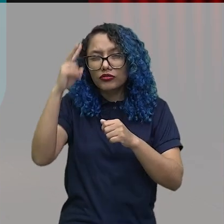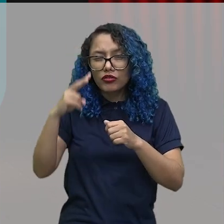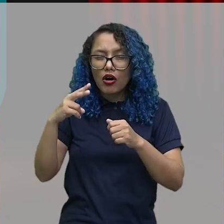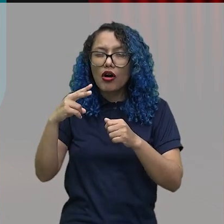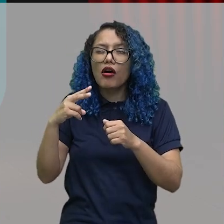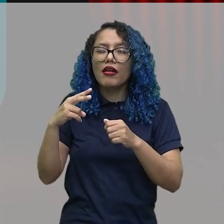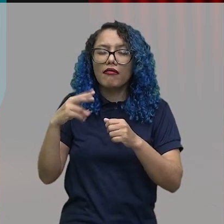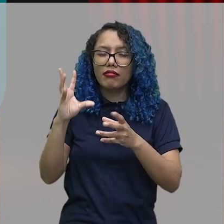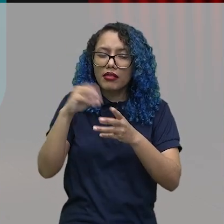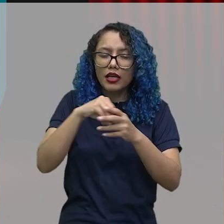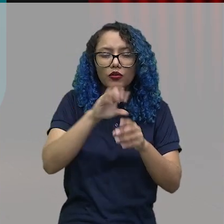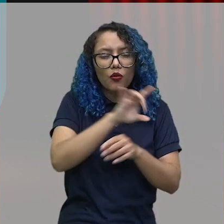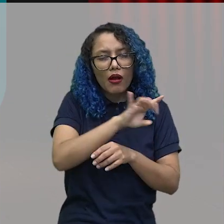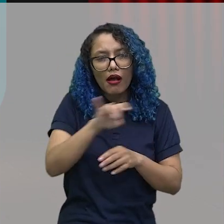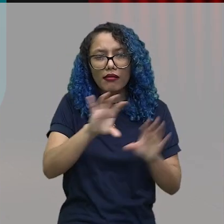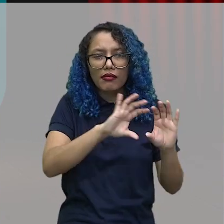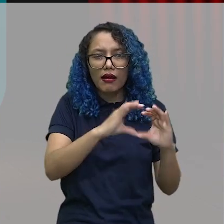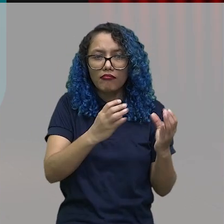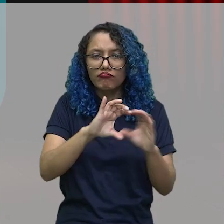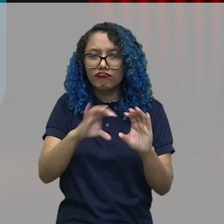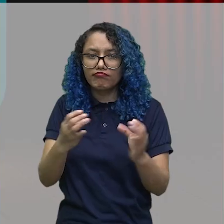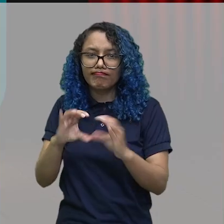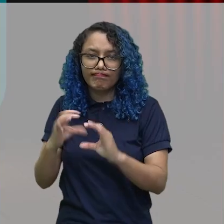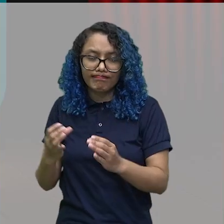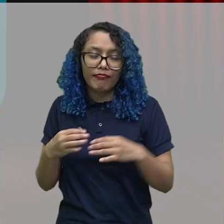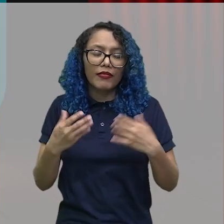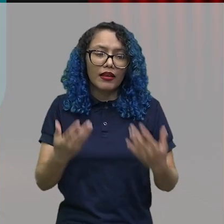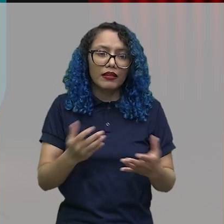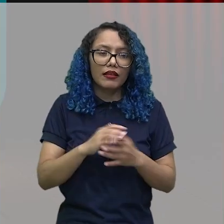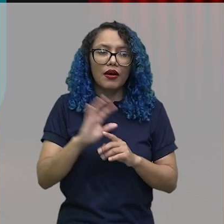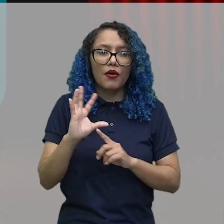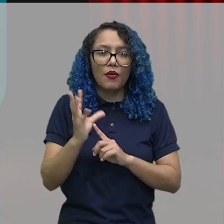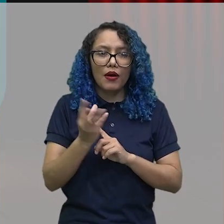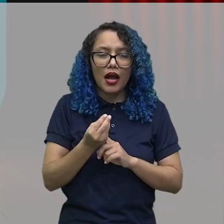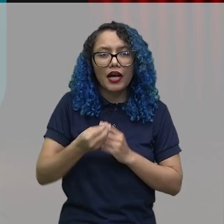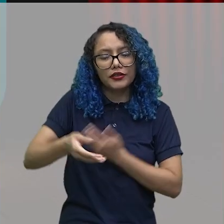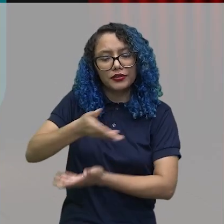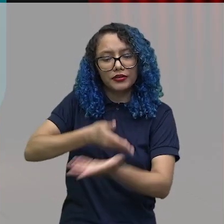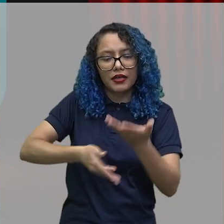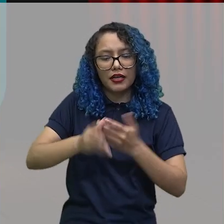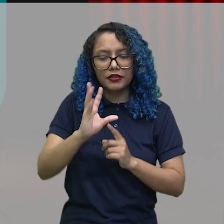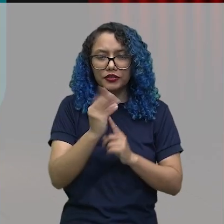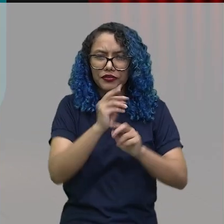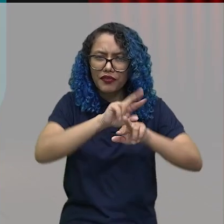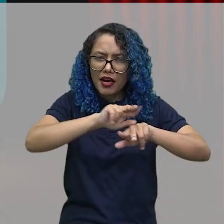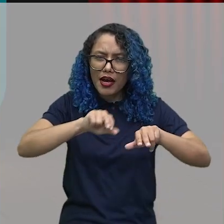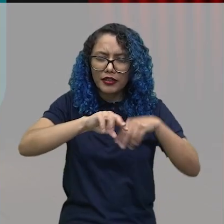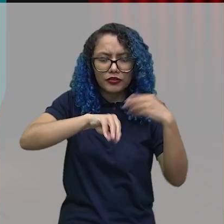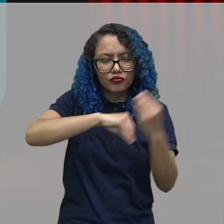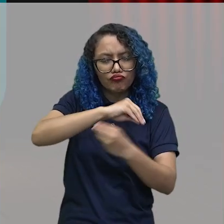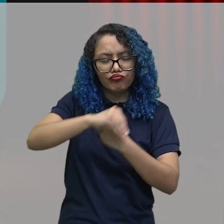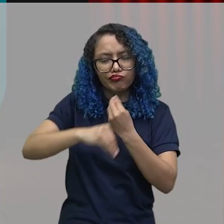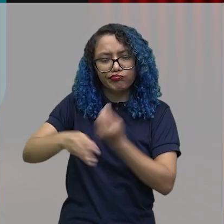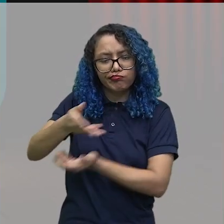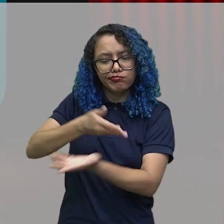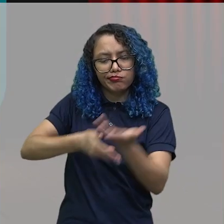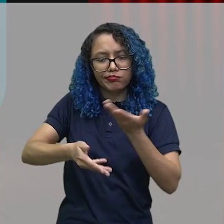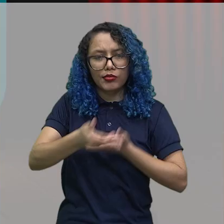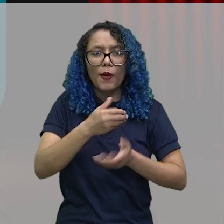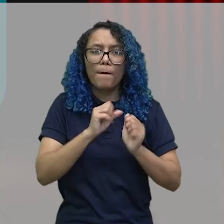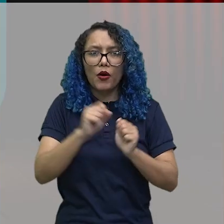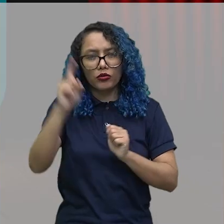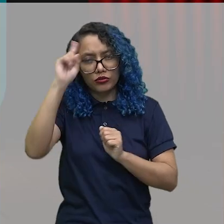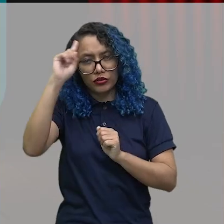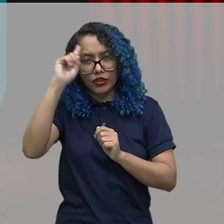comunidade. Então, nós vamos percebendo que as artes, elas conversam entre si e nós podemos pegar do dia a dia